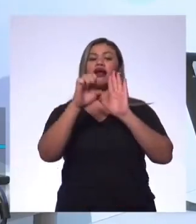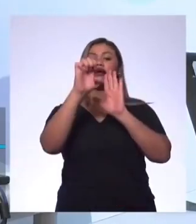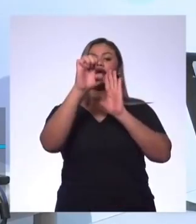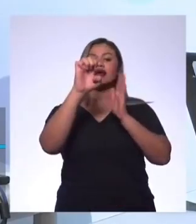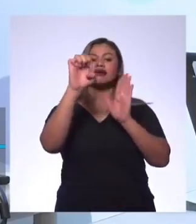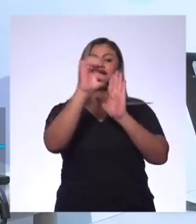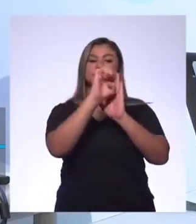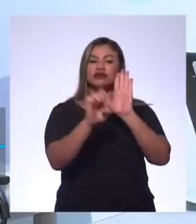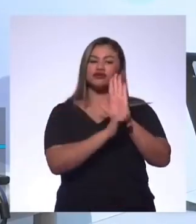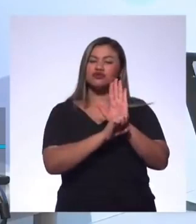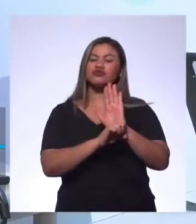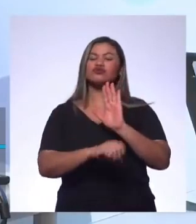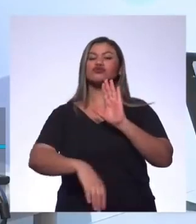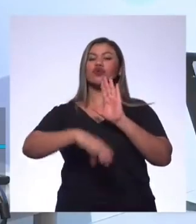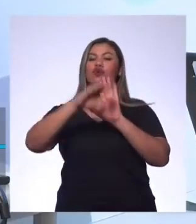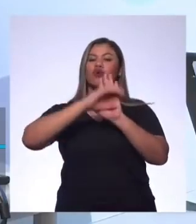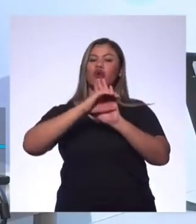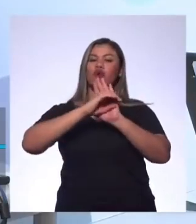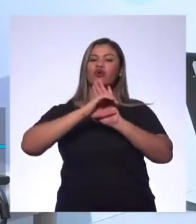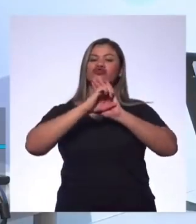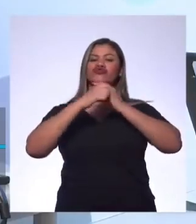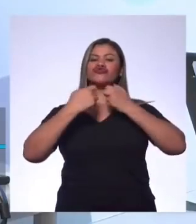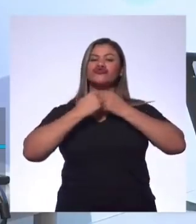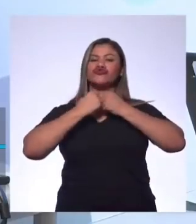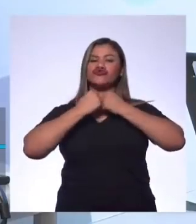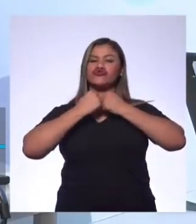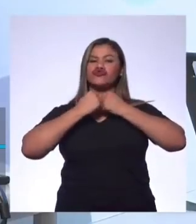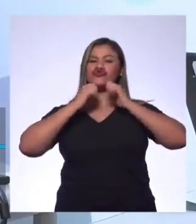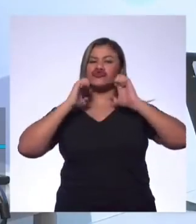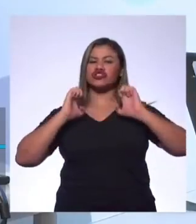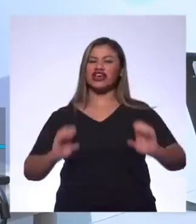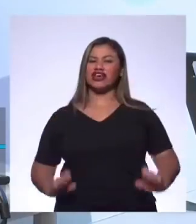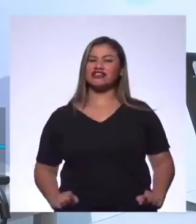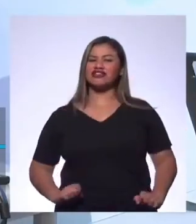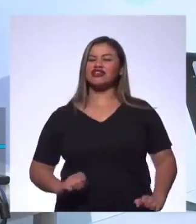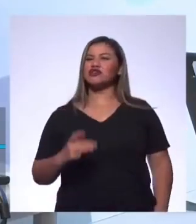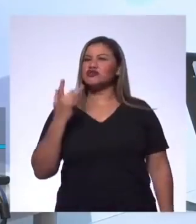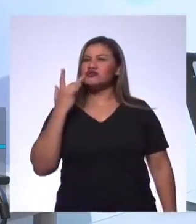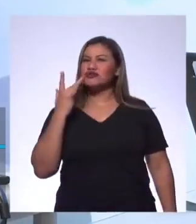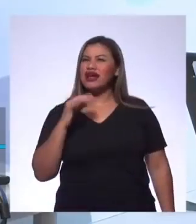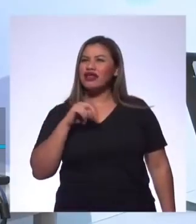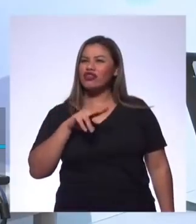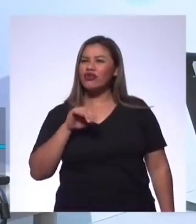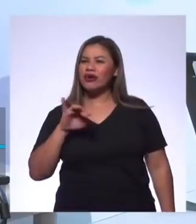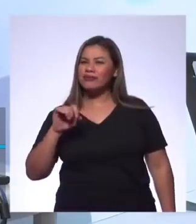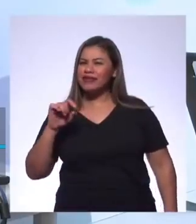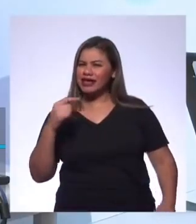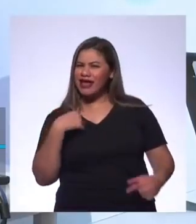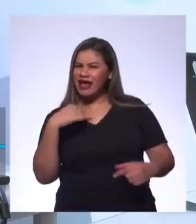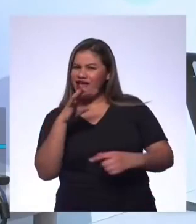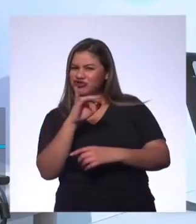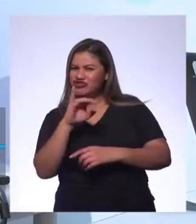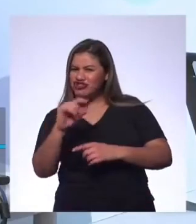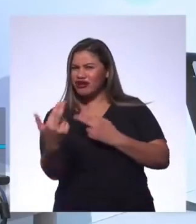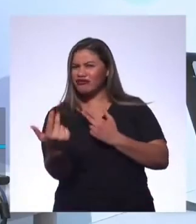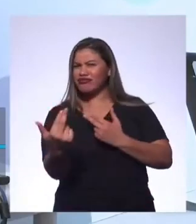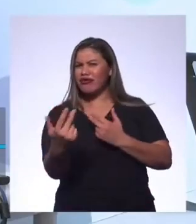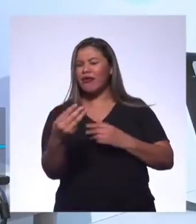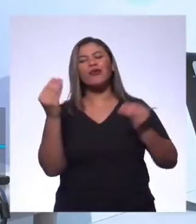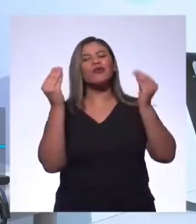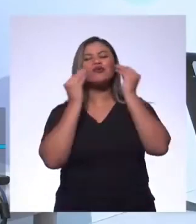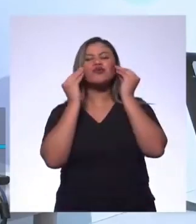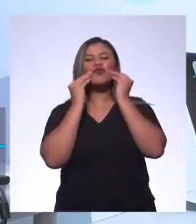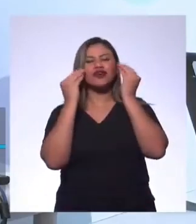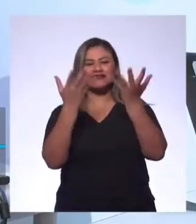de ética, disse a professora Noemi da Costa. Será que é a Noemi que eu conheço? Noemi, é você, Dutidão? Será um beijo